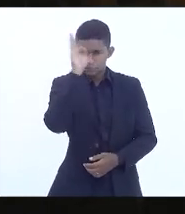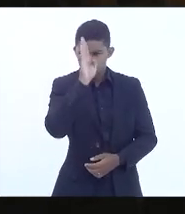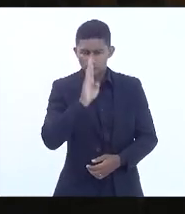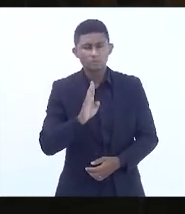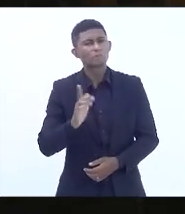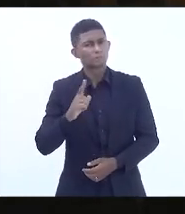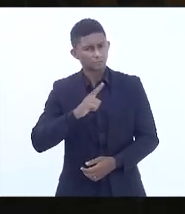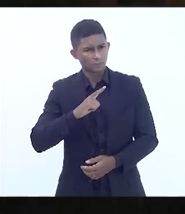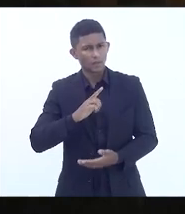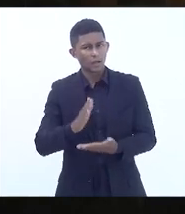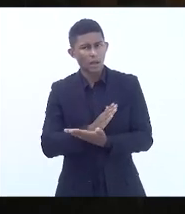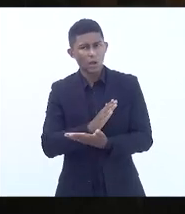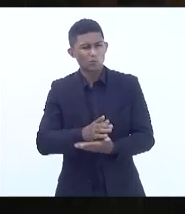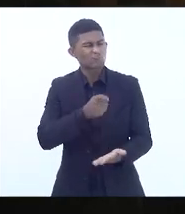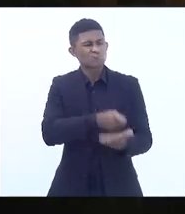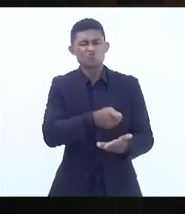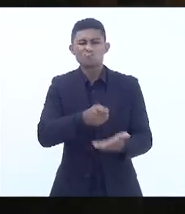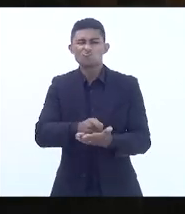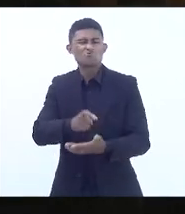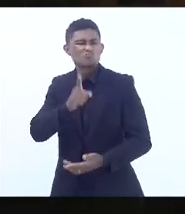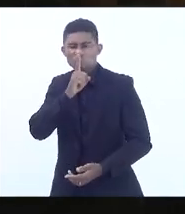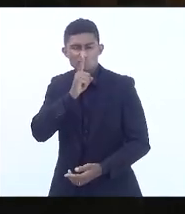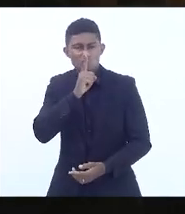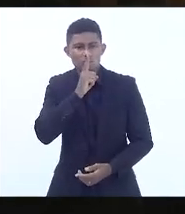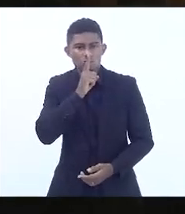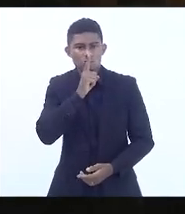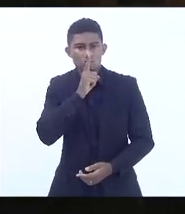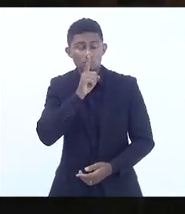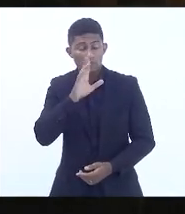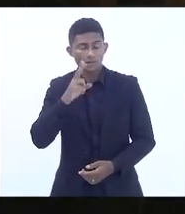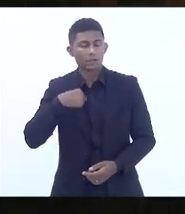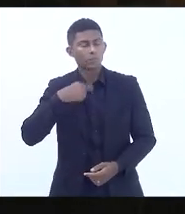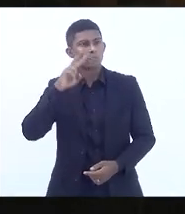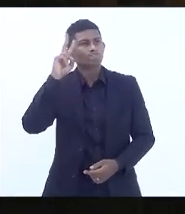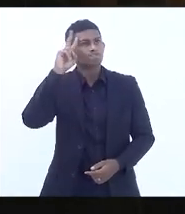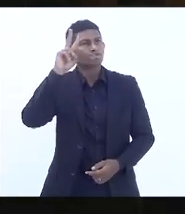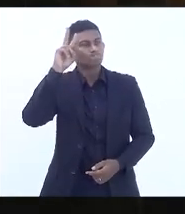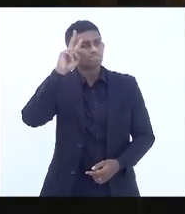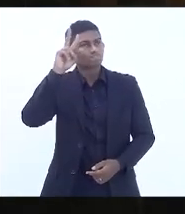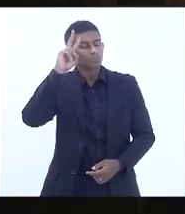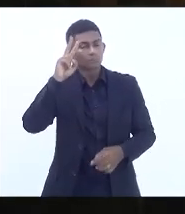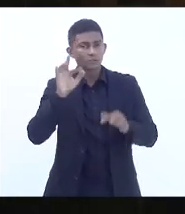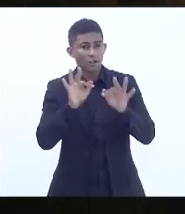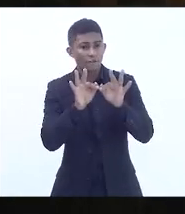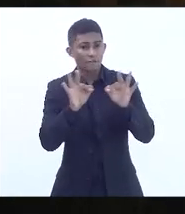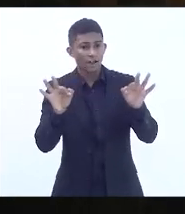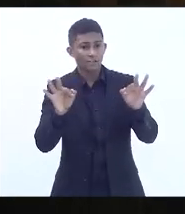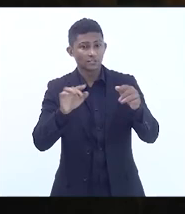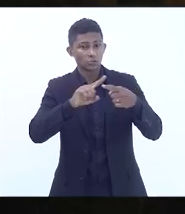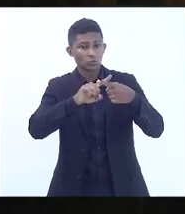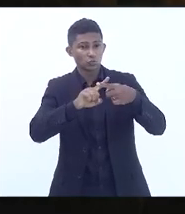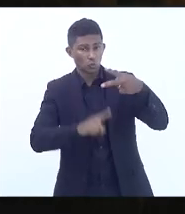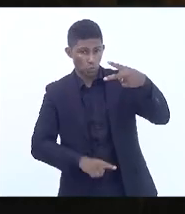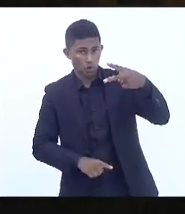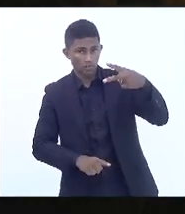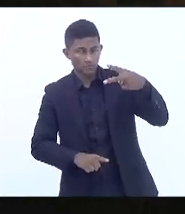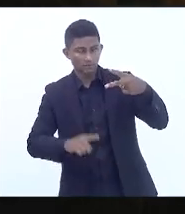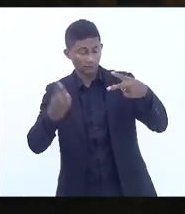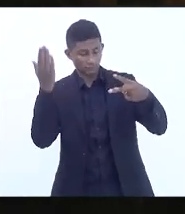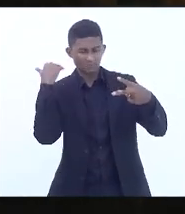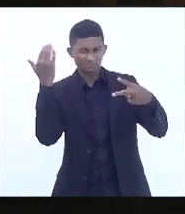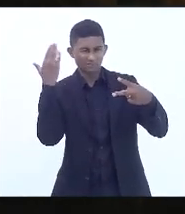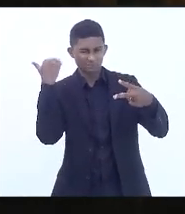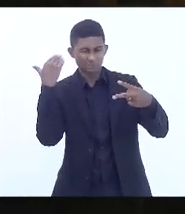Eu me lembro de duas frases célebres que rodaram o Brasil no período